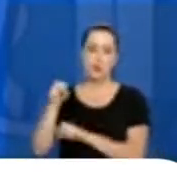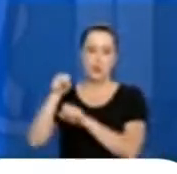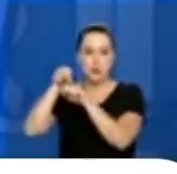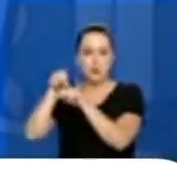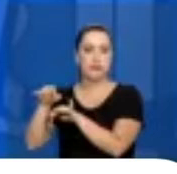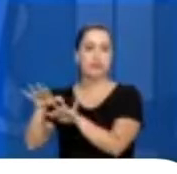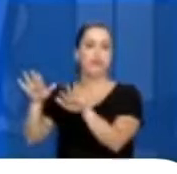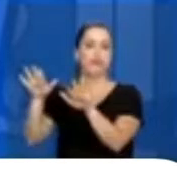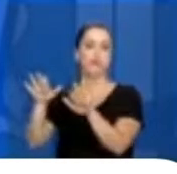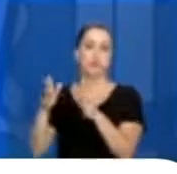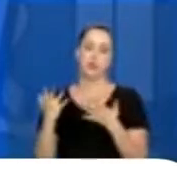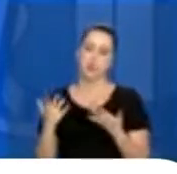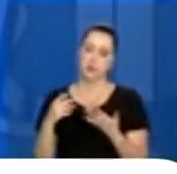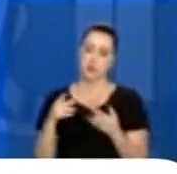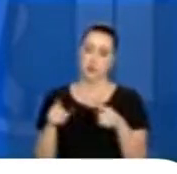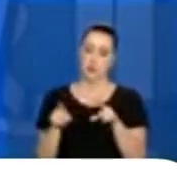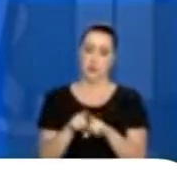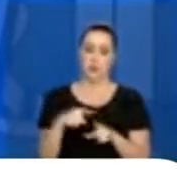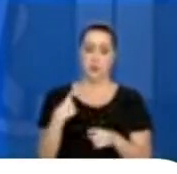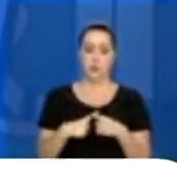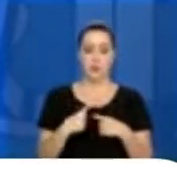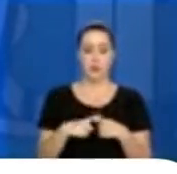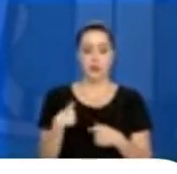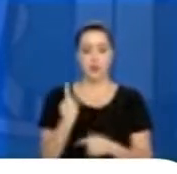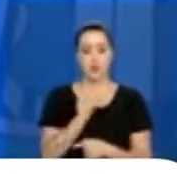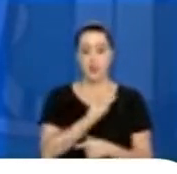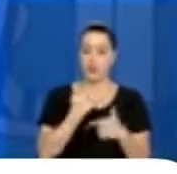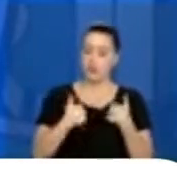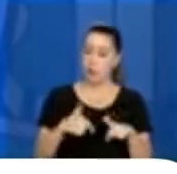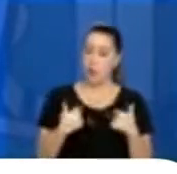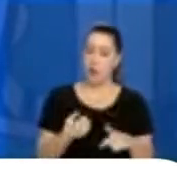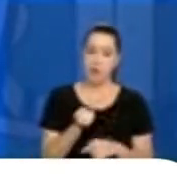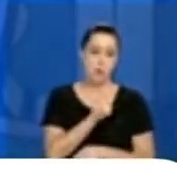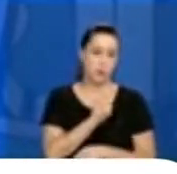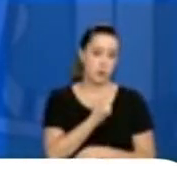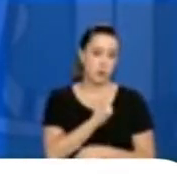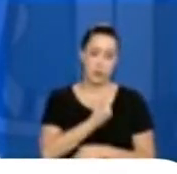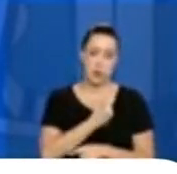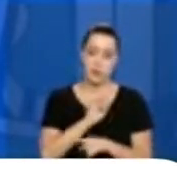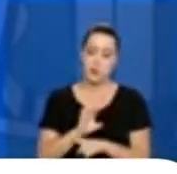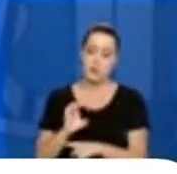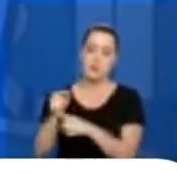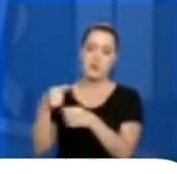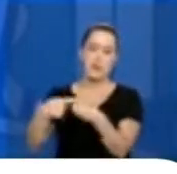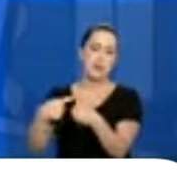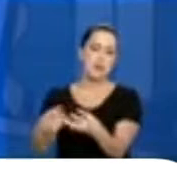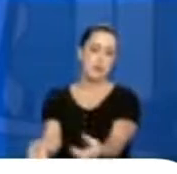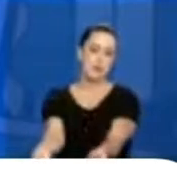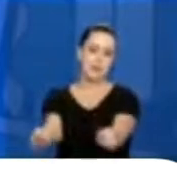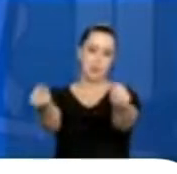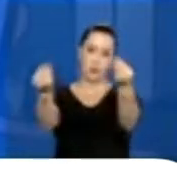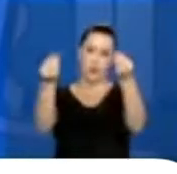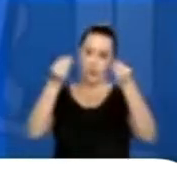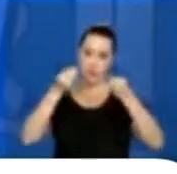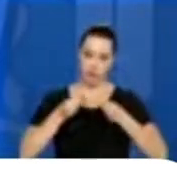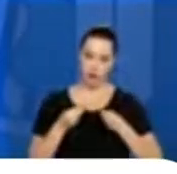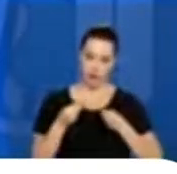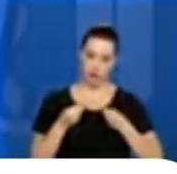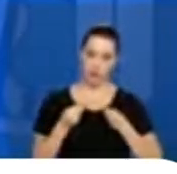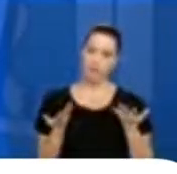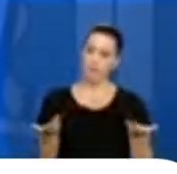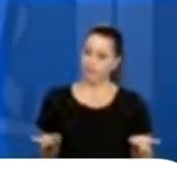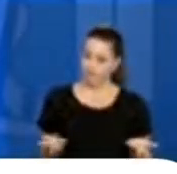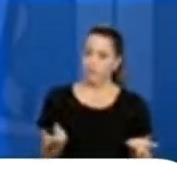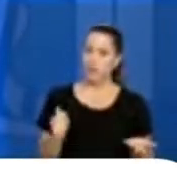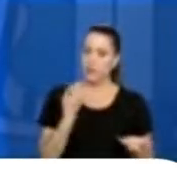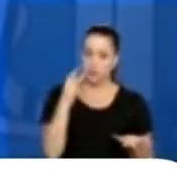Nós trabalhamos com os dados que nós recebemos dos estados e dos municípios. Nós não criamos dados no Ministério da Saúde. A gente analisa